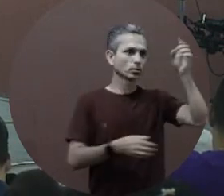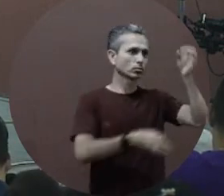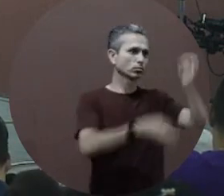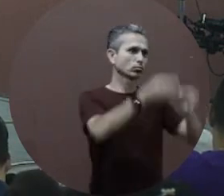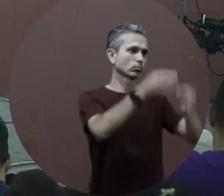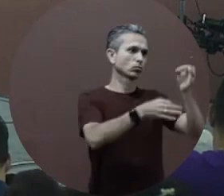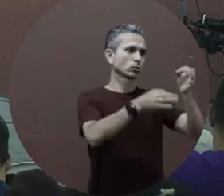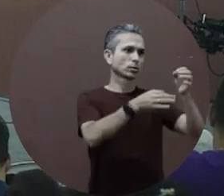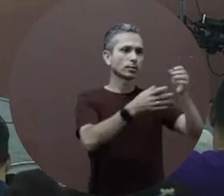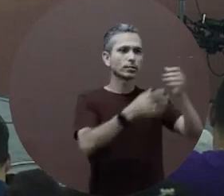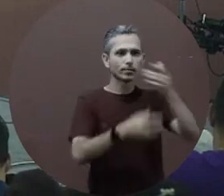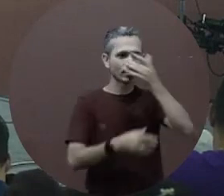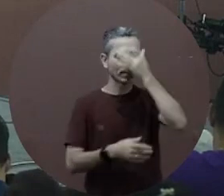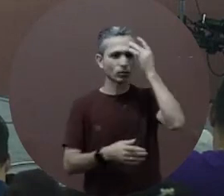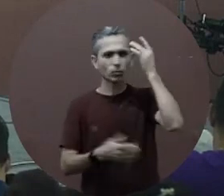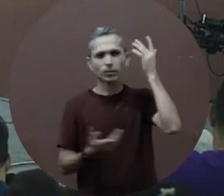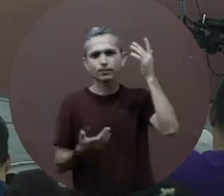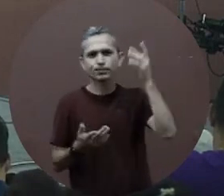adúlteros.